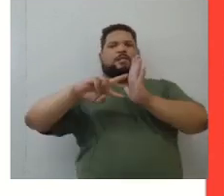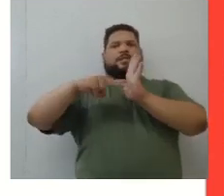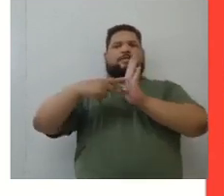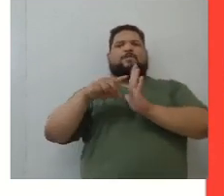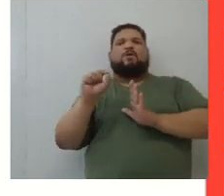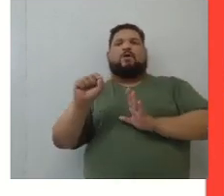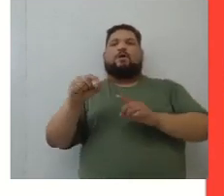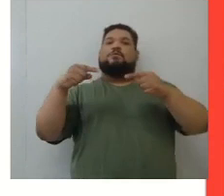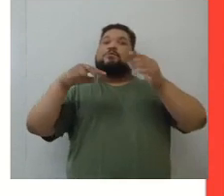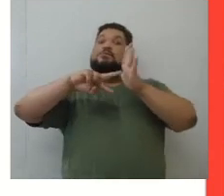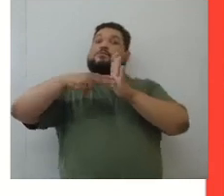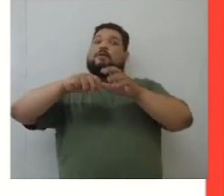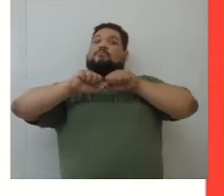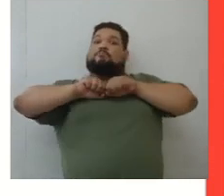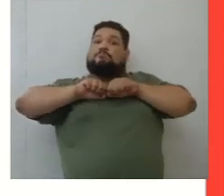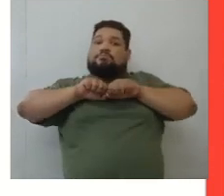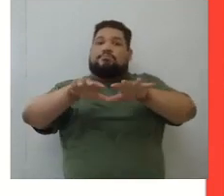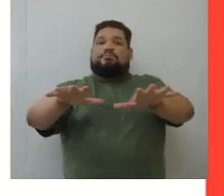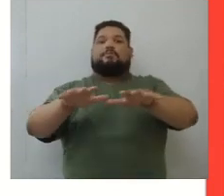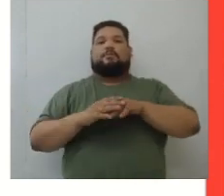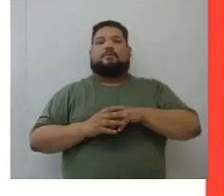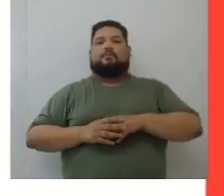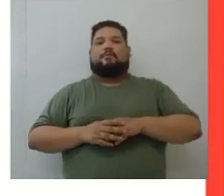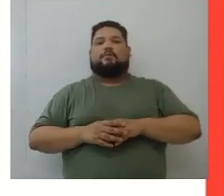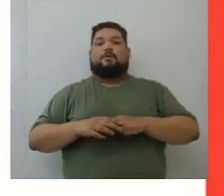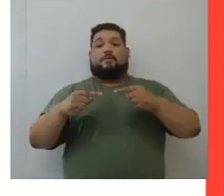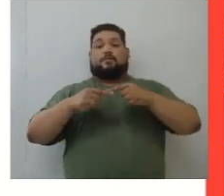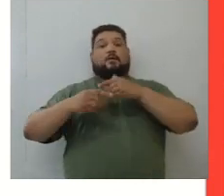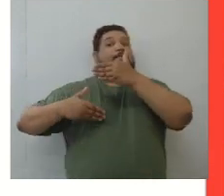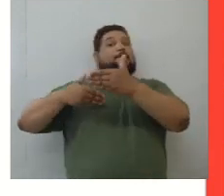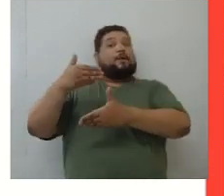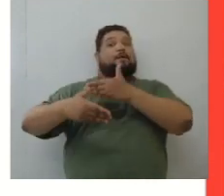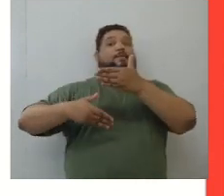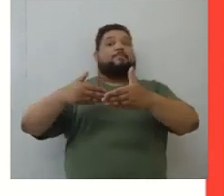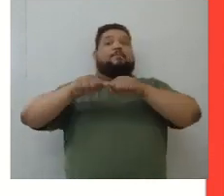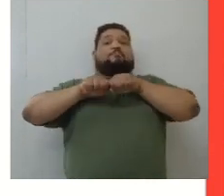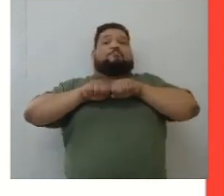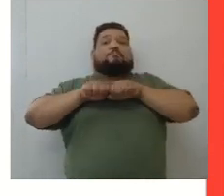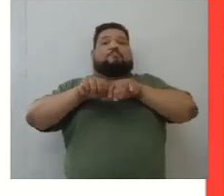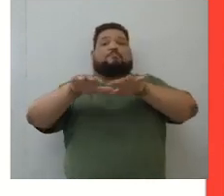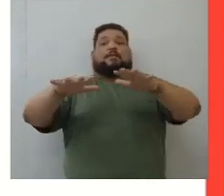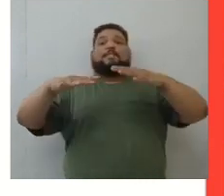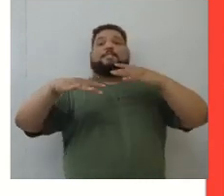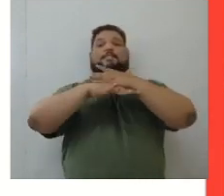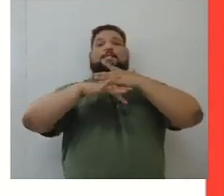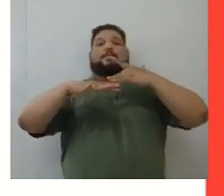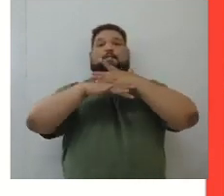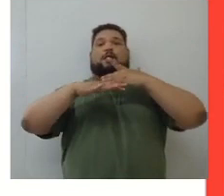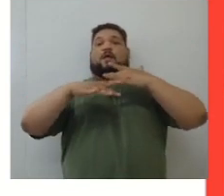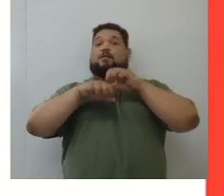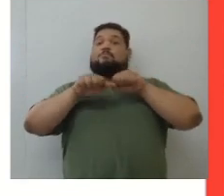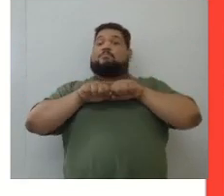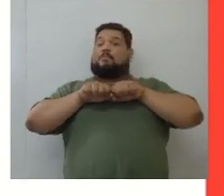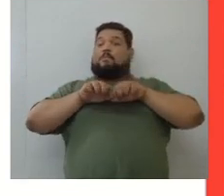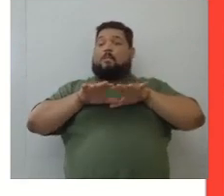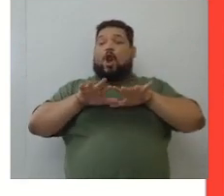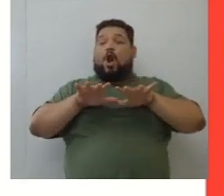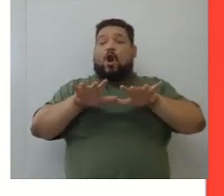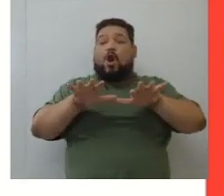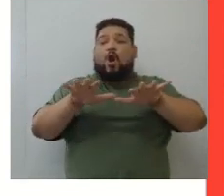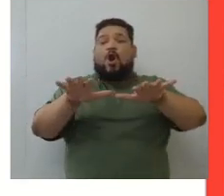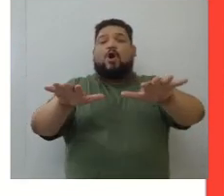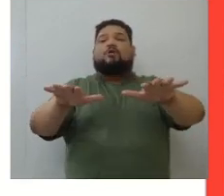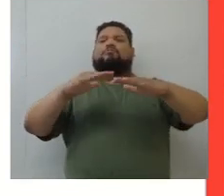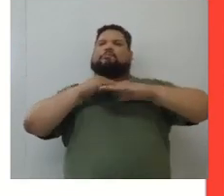de expansão, tá, do crescimento horizontal de uma cidade. É quando uma cidade vai se expandindo de